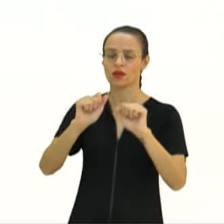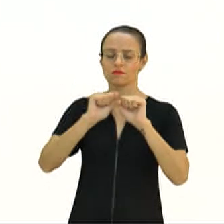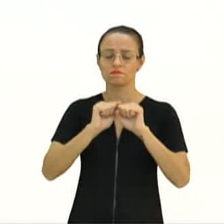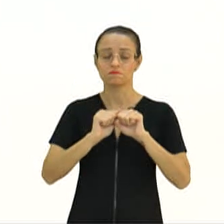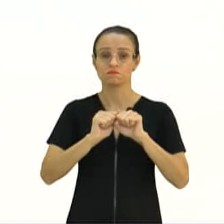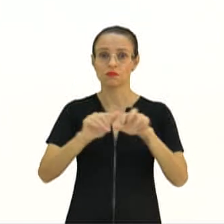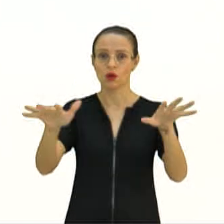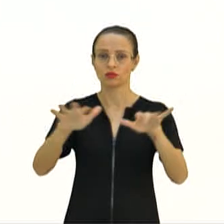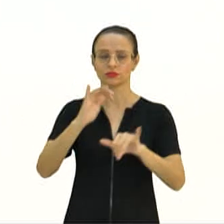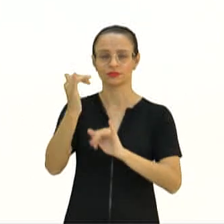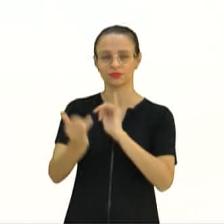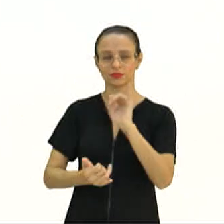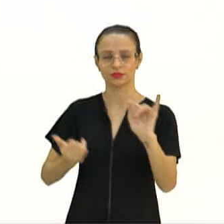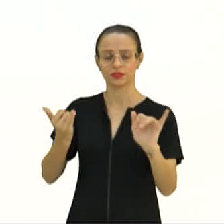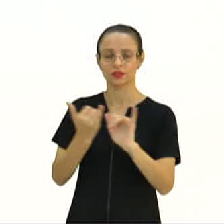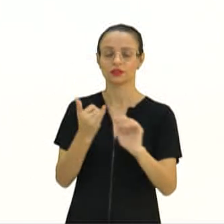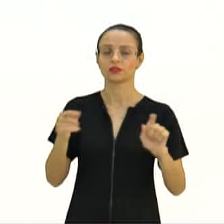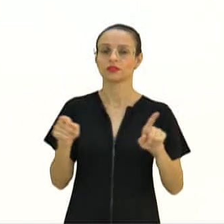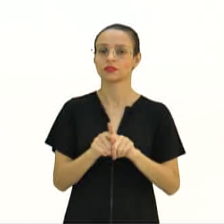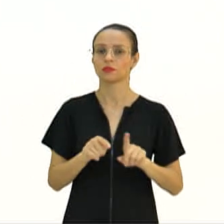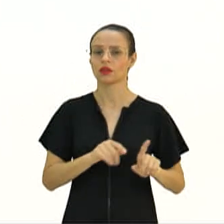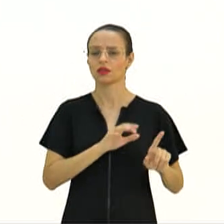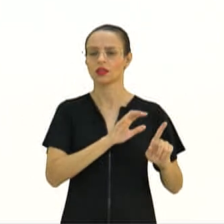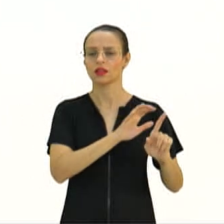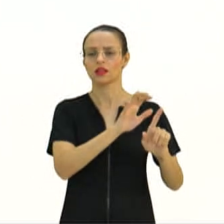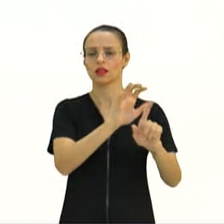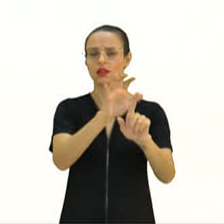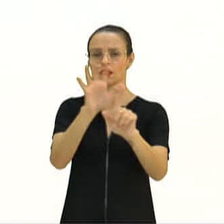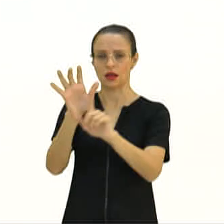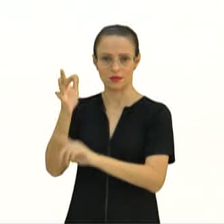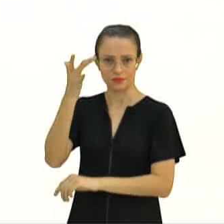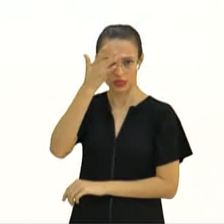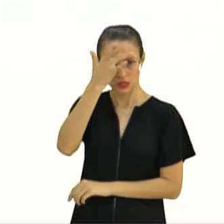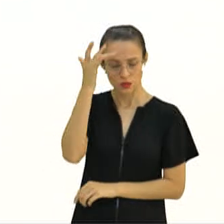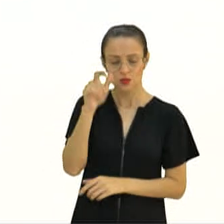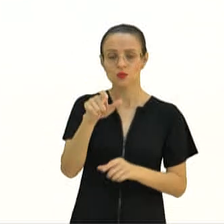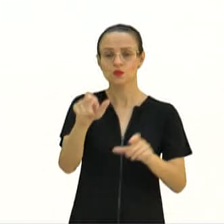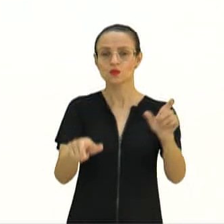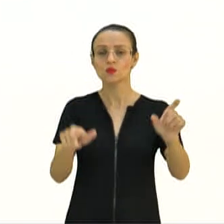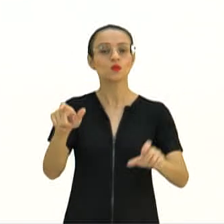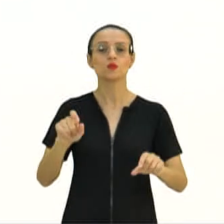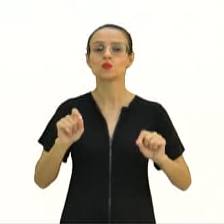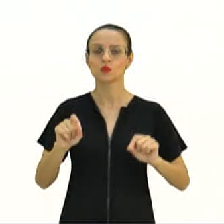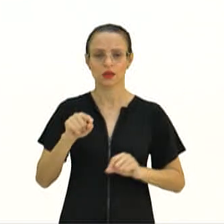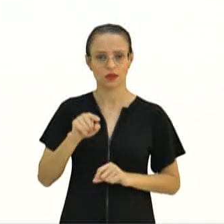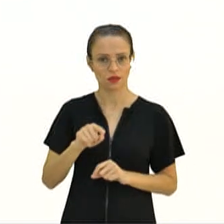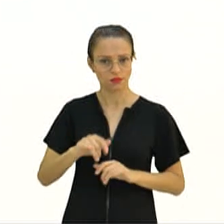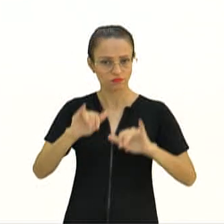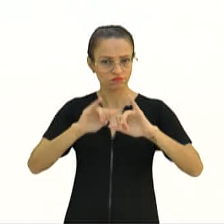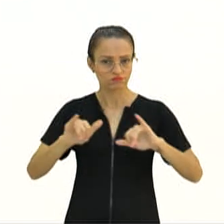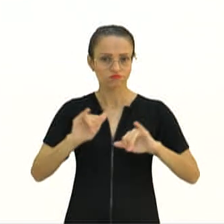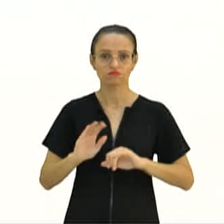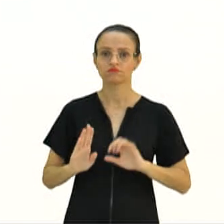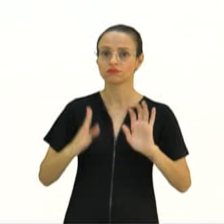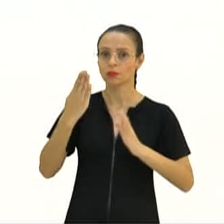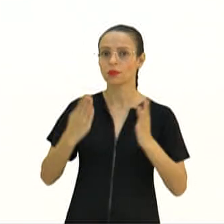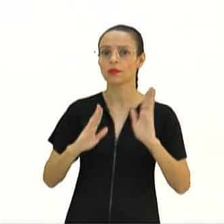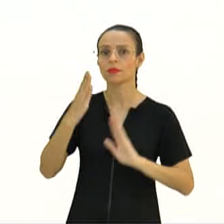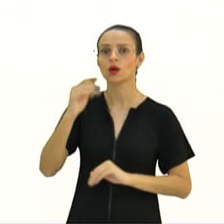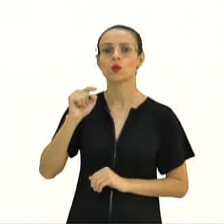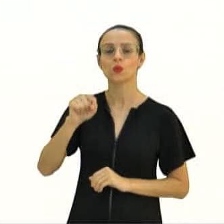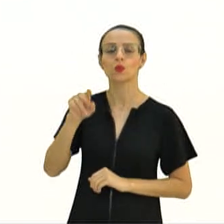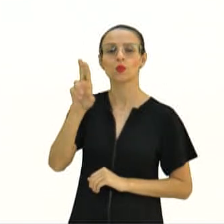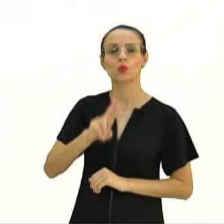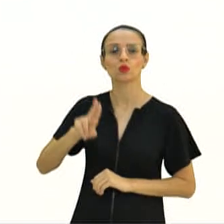na internet e influenciar consumidores e leitores, têm sido usadas em uma escola particular